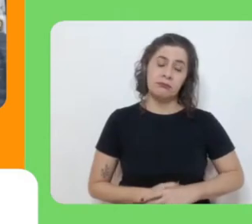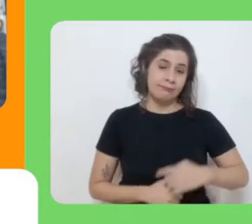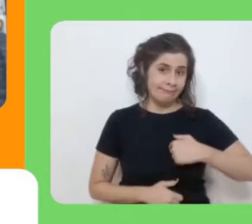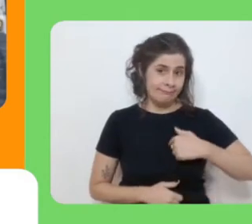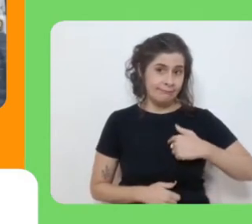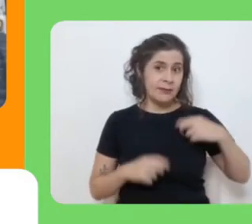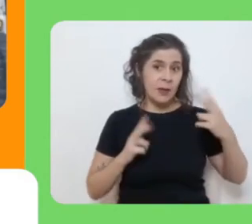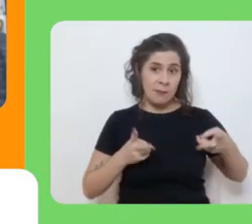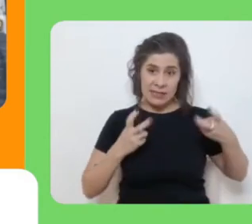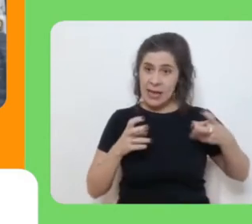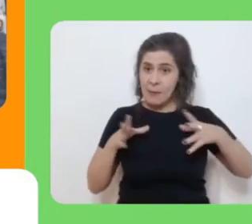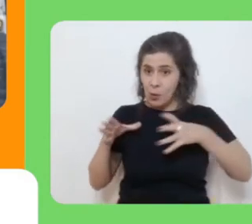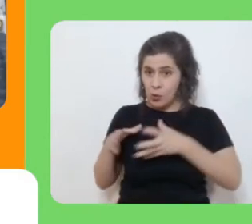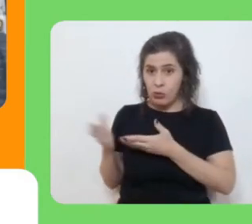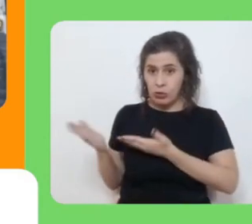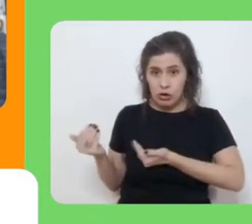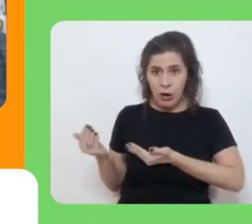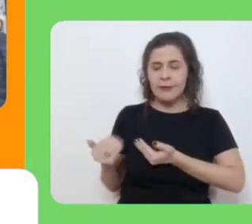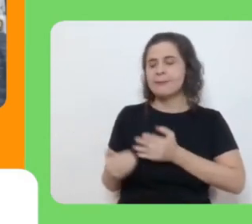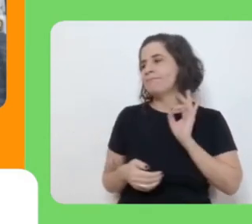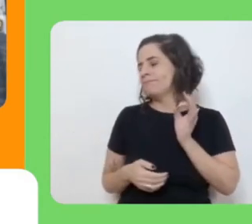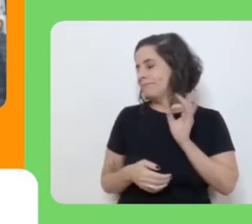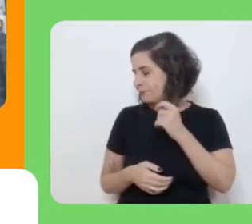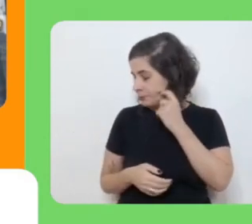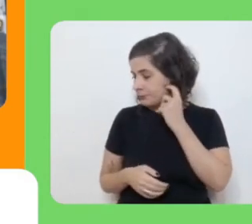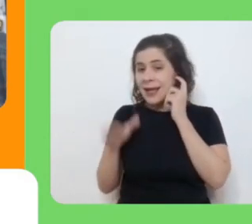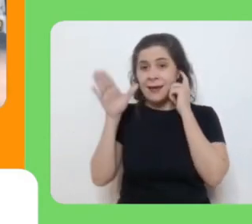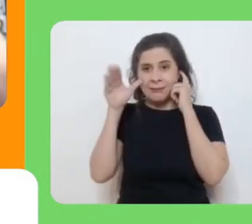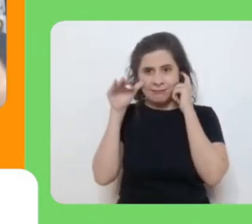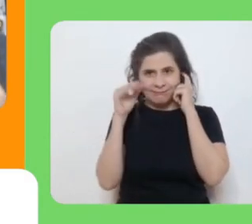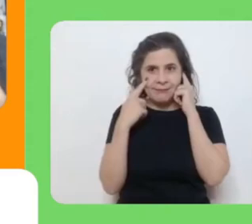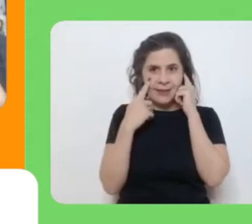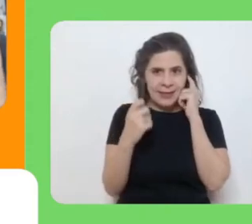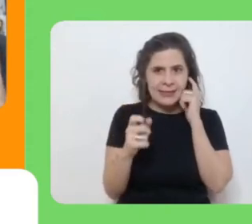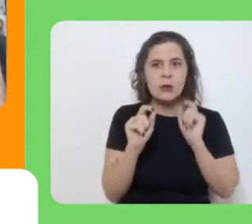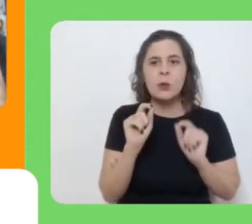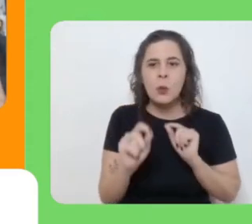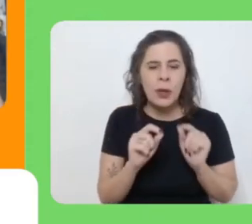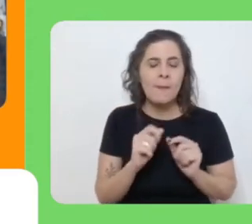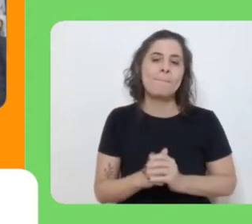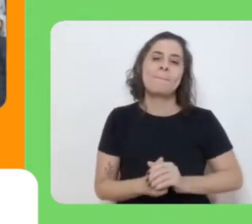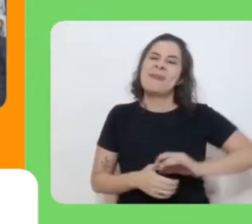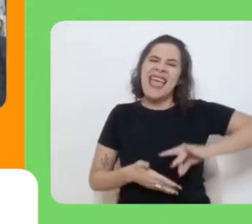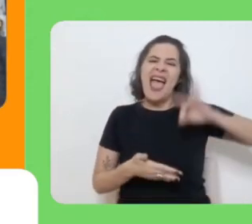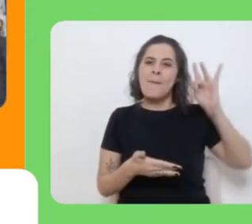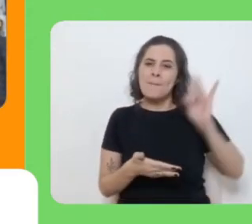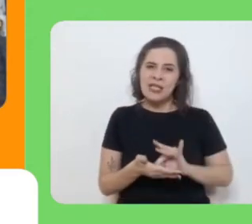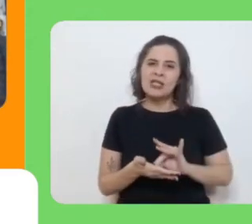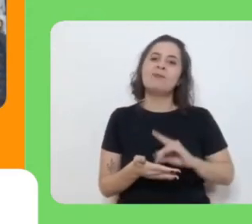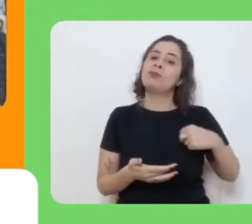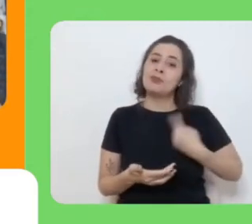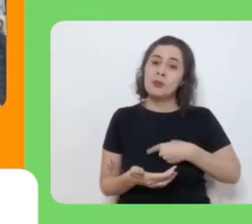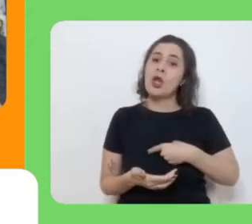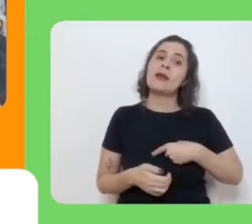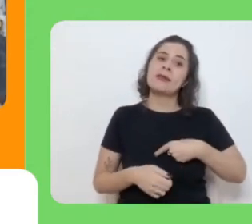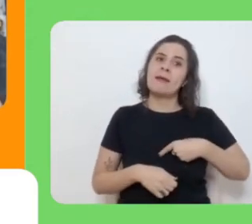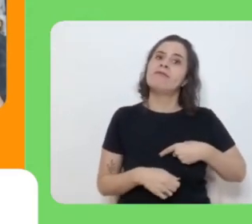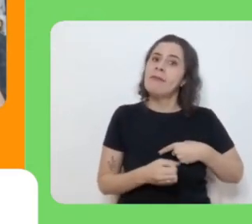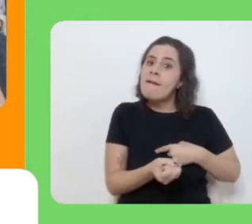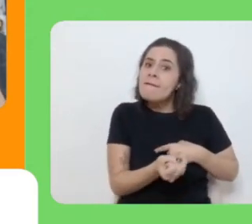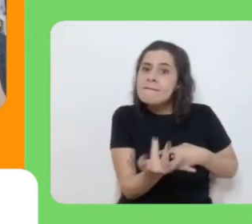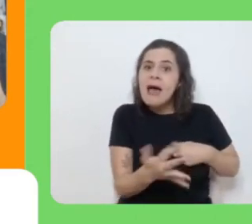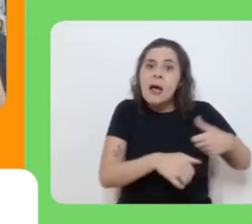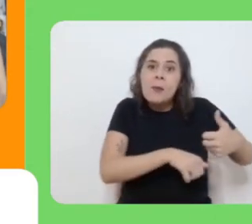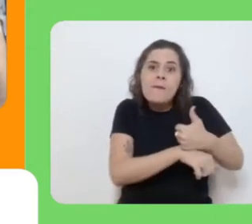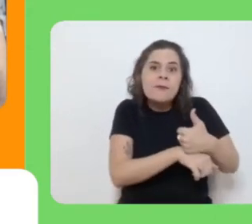eu vejo uma molecada que, assim, tem um fenômeno muito curioso, que, assim, que realmente a gente está formando gente muito boa. A